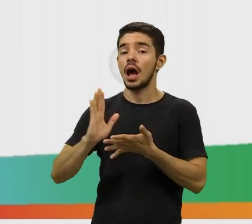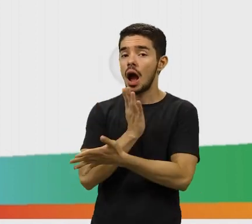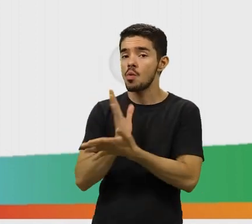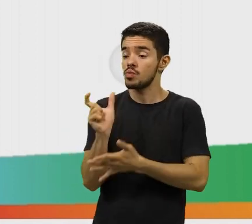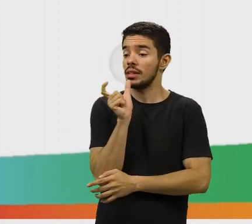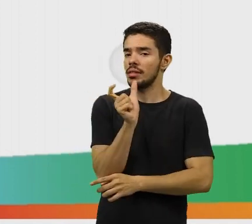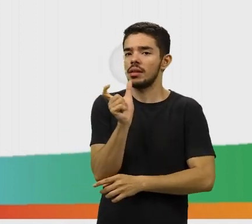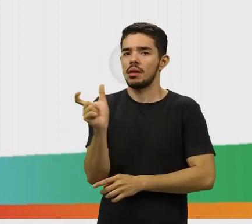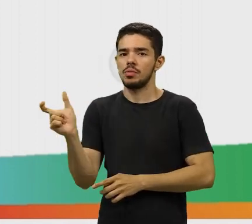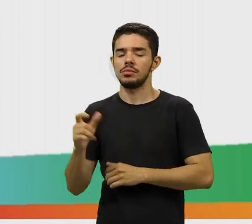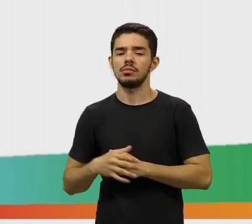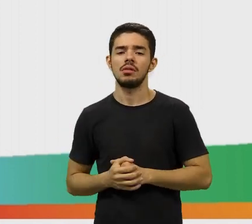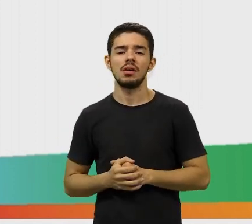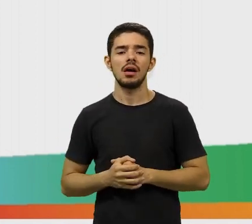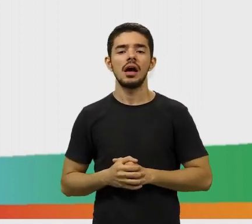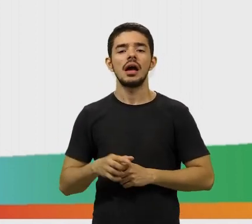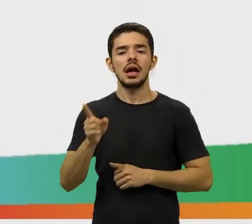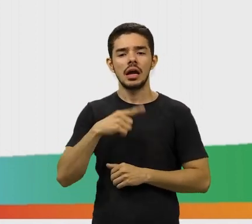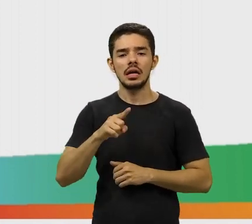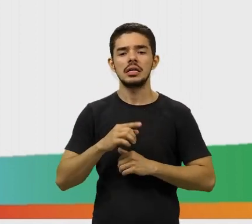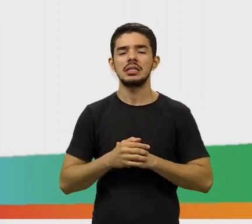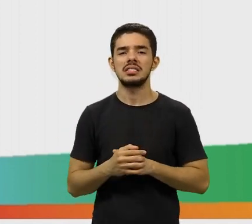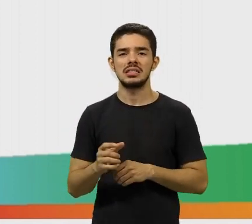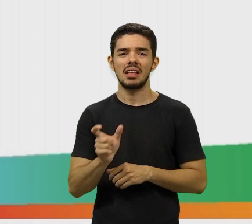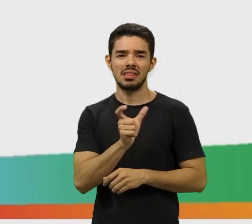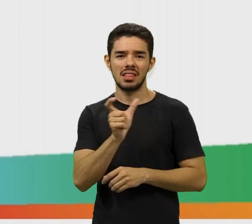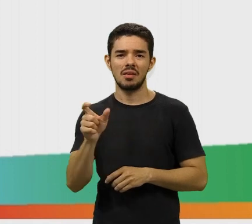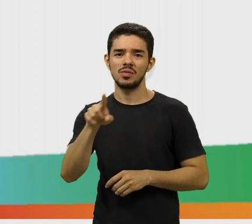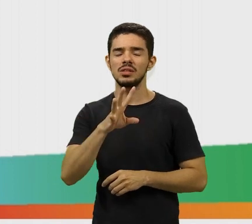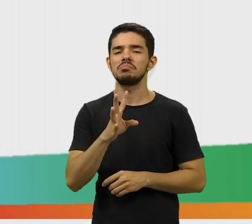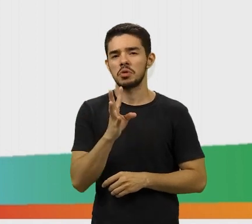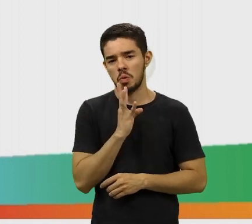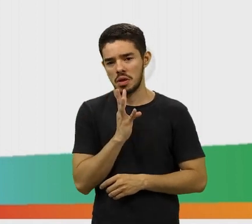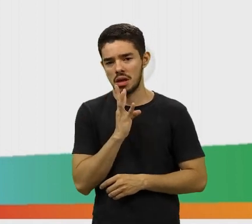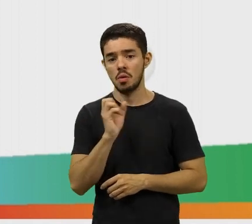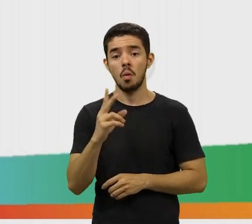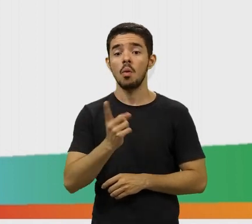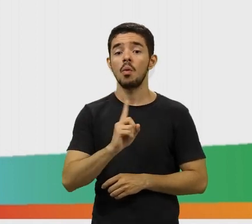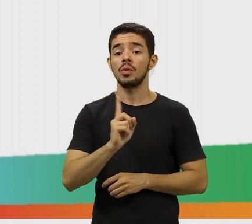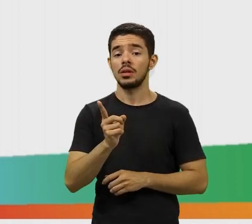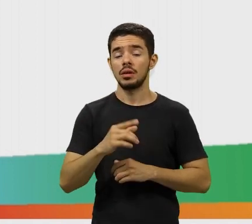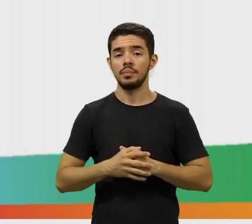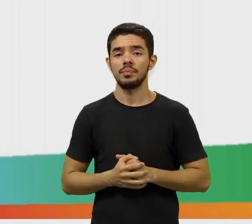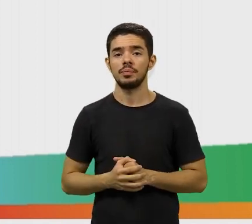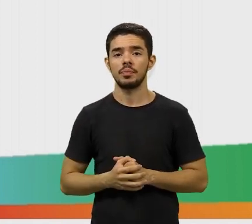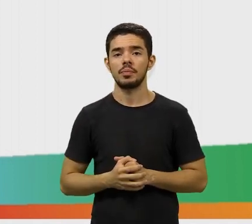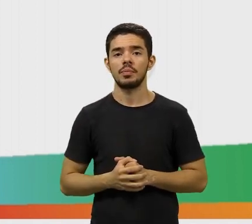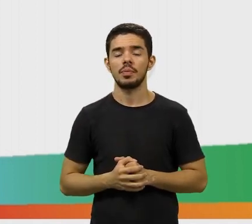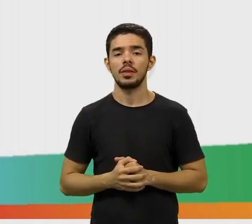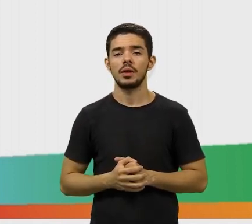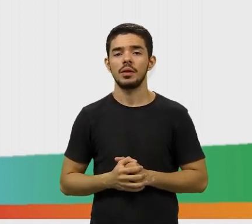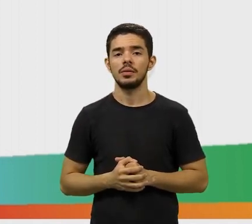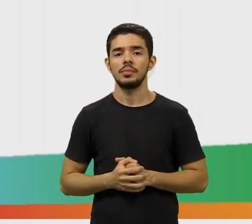alguns termos. Pode ser que esses termos sejam o que vocês estão vendo aqui na nossa tela ou não. Por exemplo,